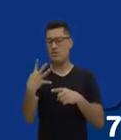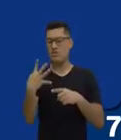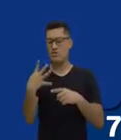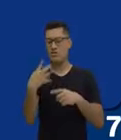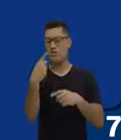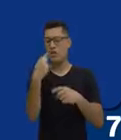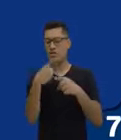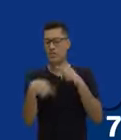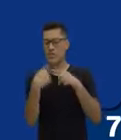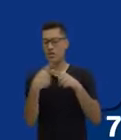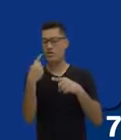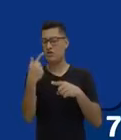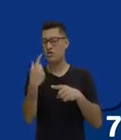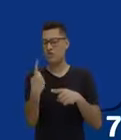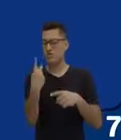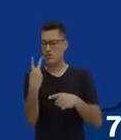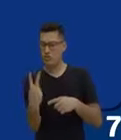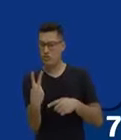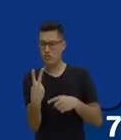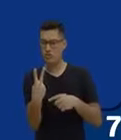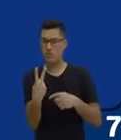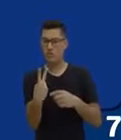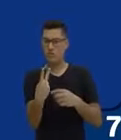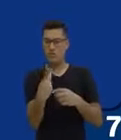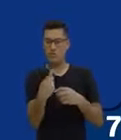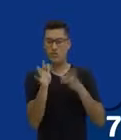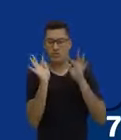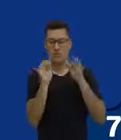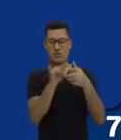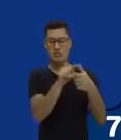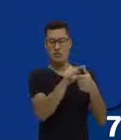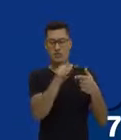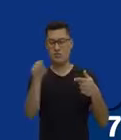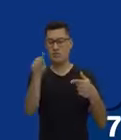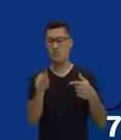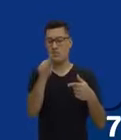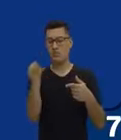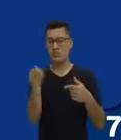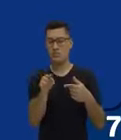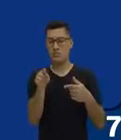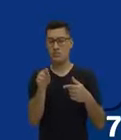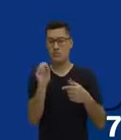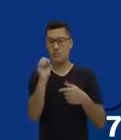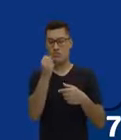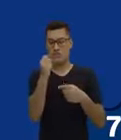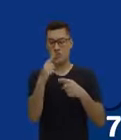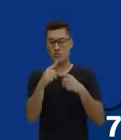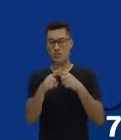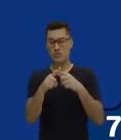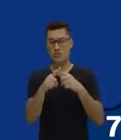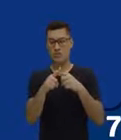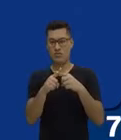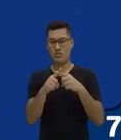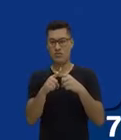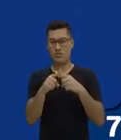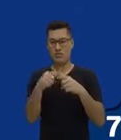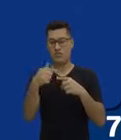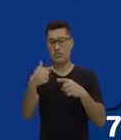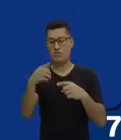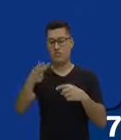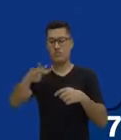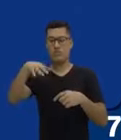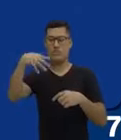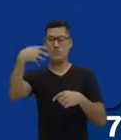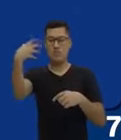hora, vou puxar a seta já para o final aqui agora. Vai ser 8 vezes 10 a 2, quarta. Vezes 2